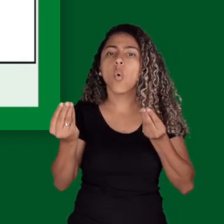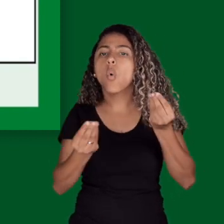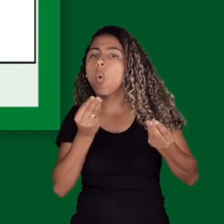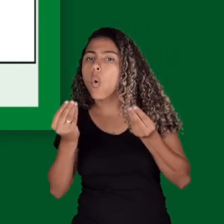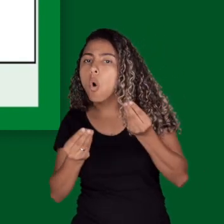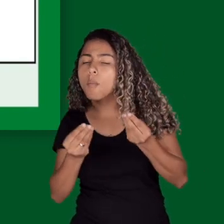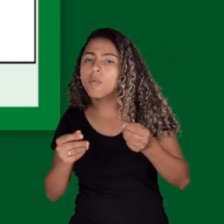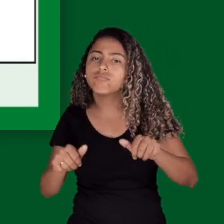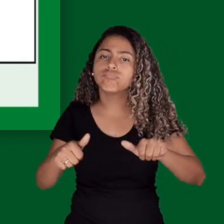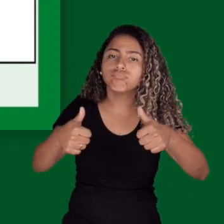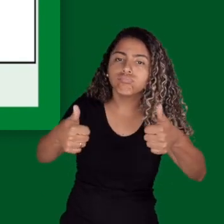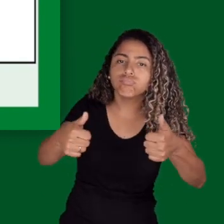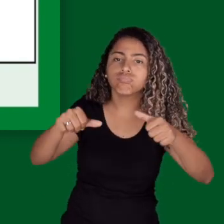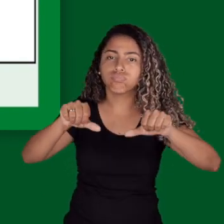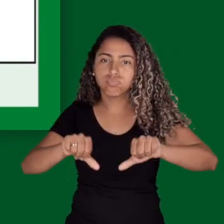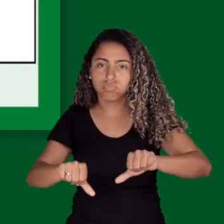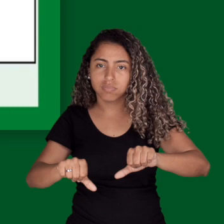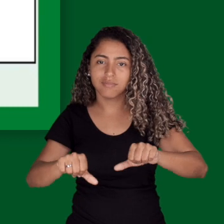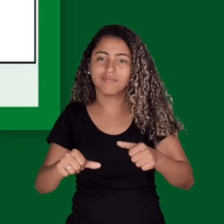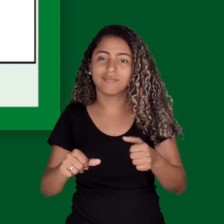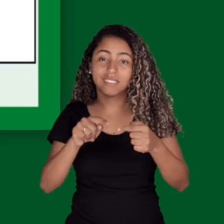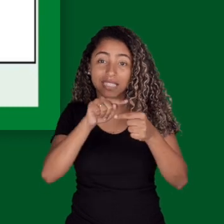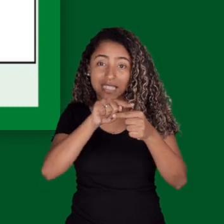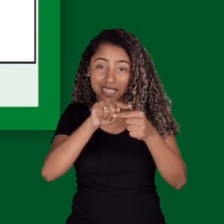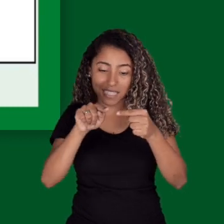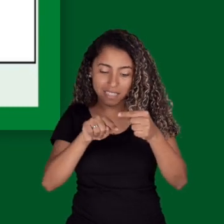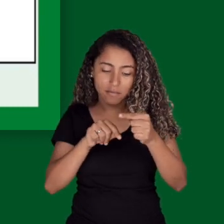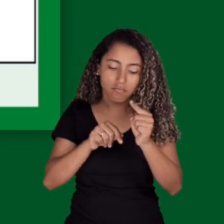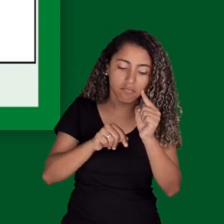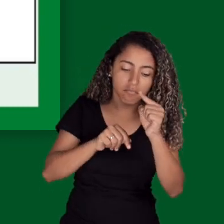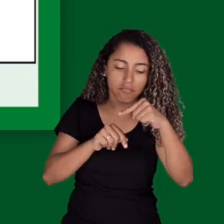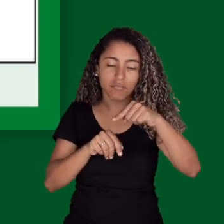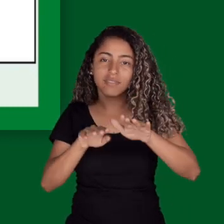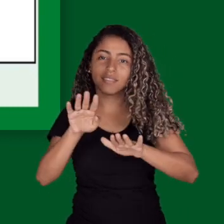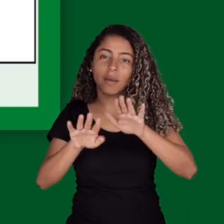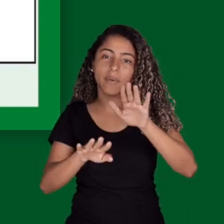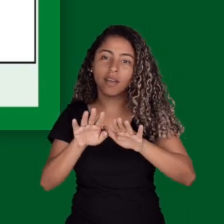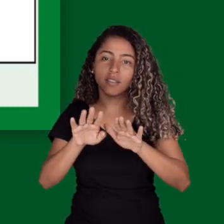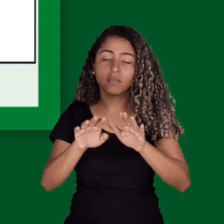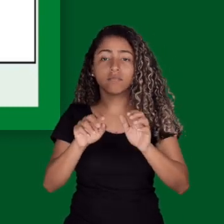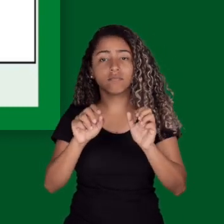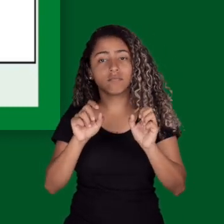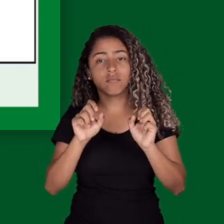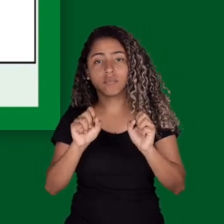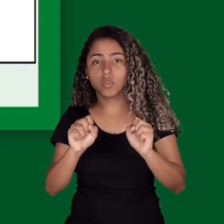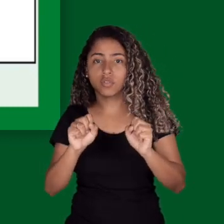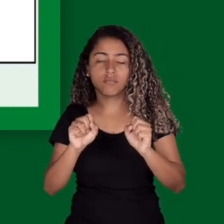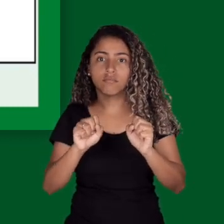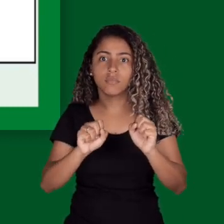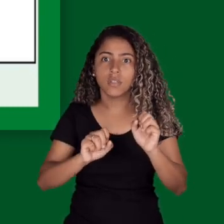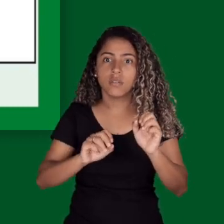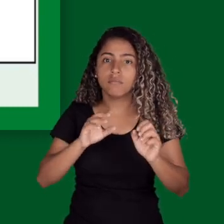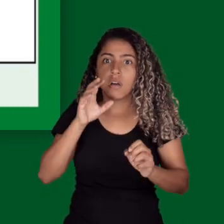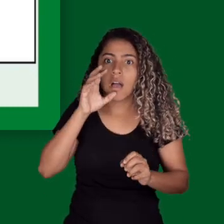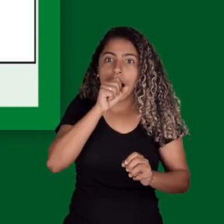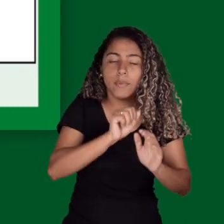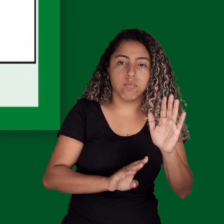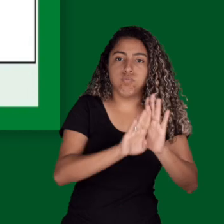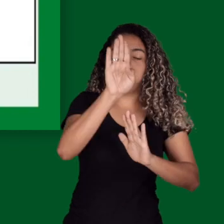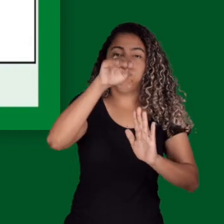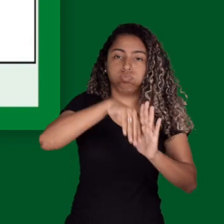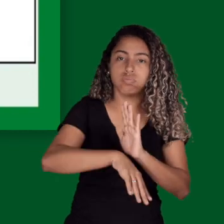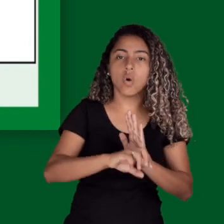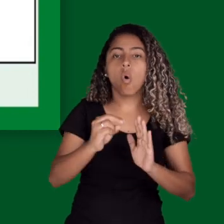um paciente segue. E aí o ângulo da seta, ele vai indicar para a gente se a glicose apresenta uma alteração